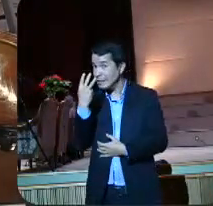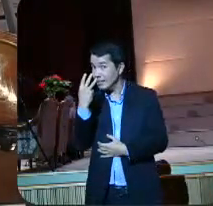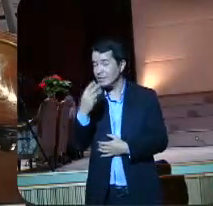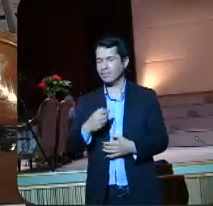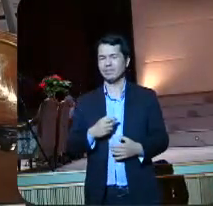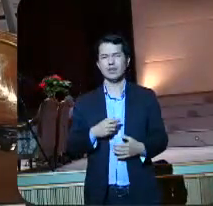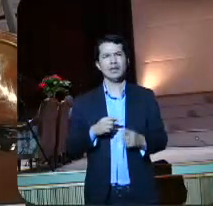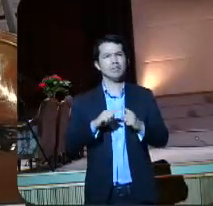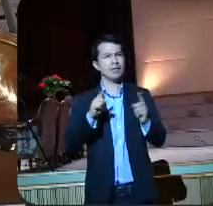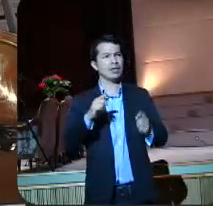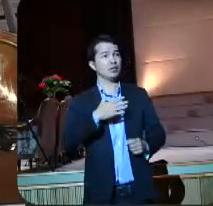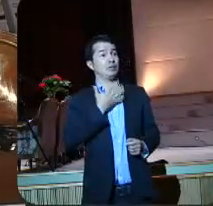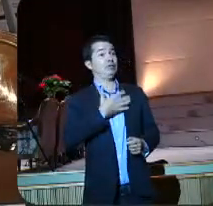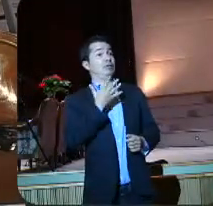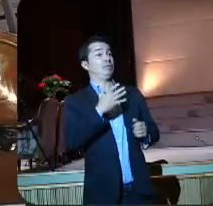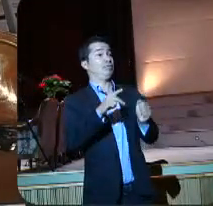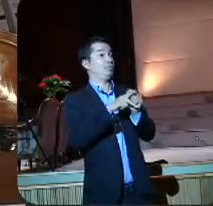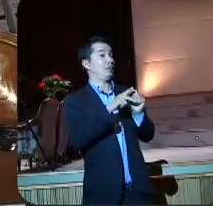revelação